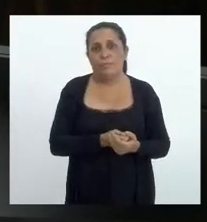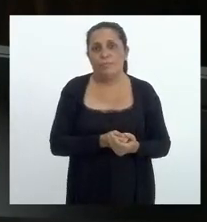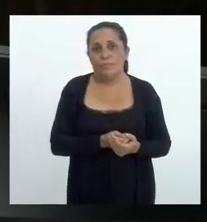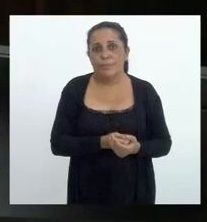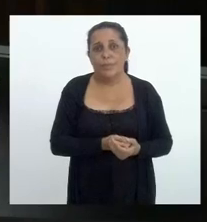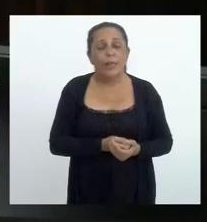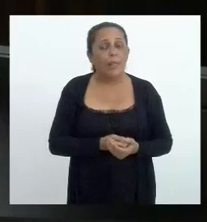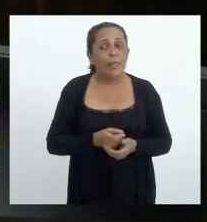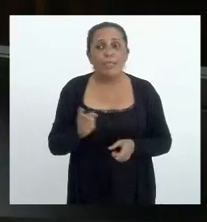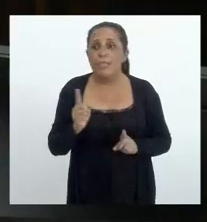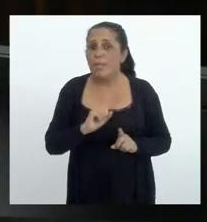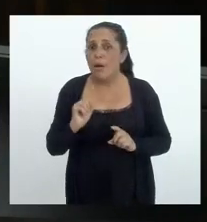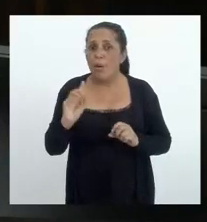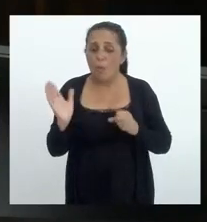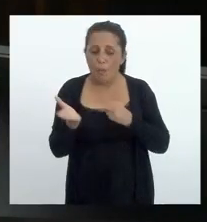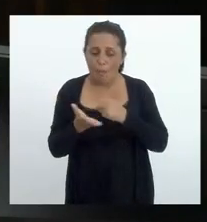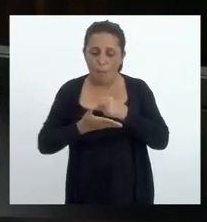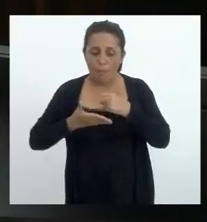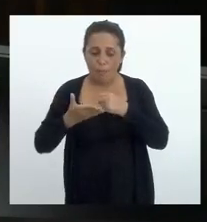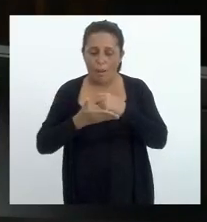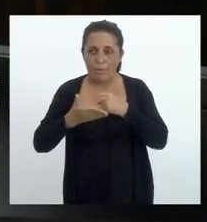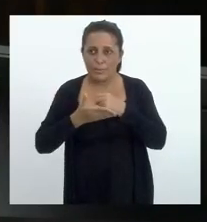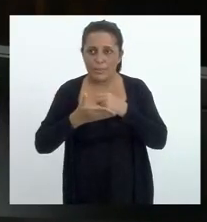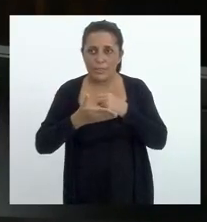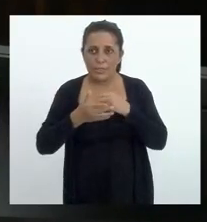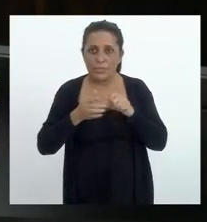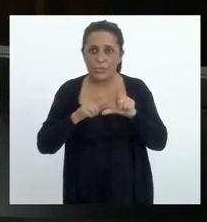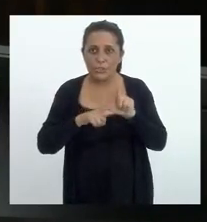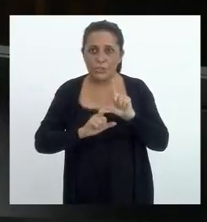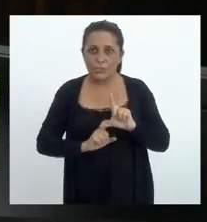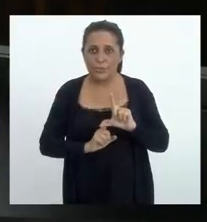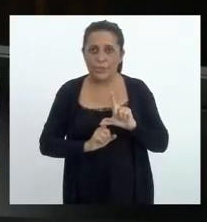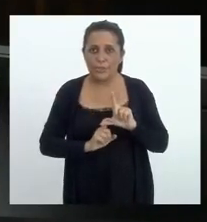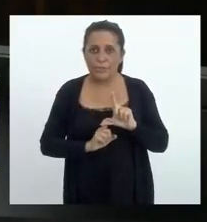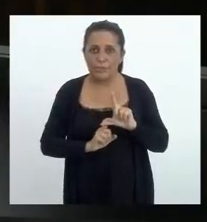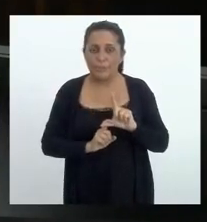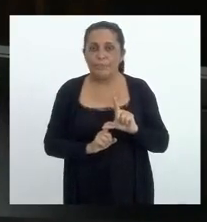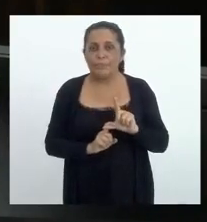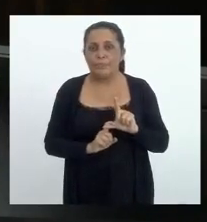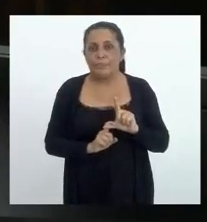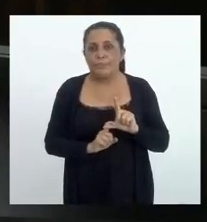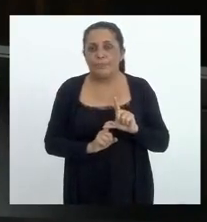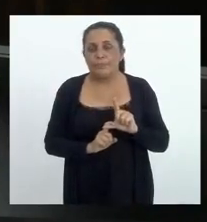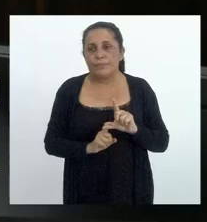estar, basicamente, a dívida, ela está especificamente